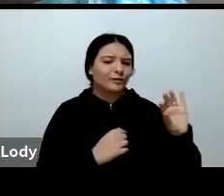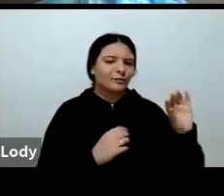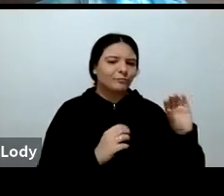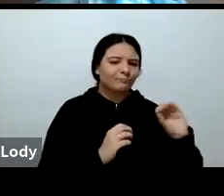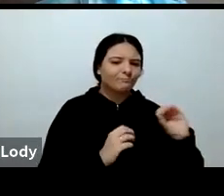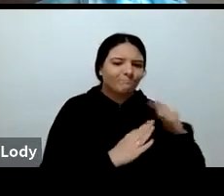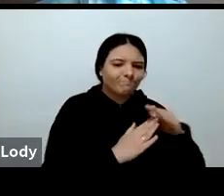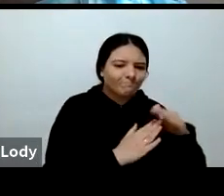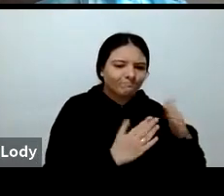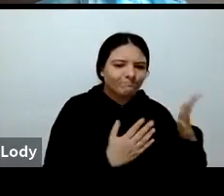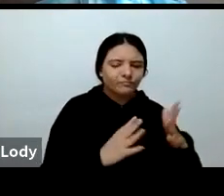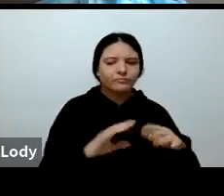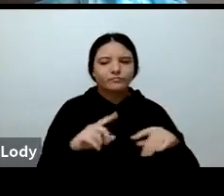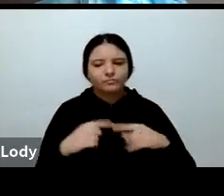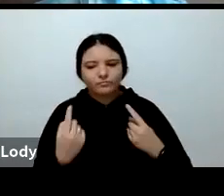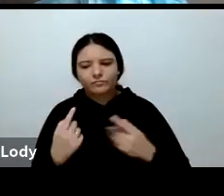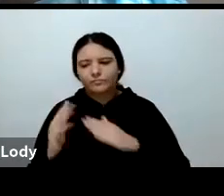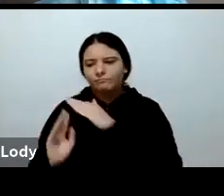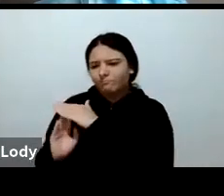seja